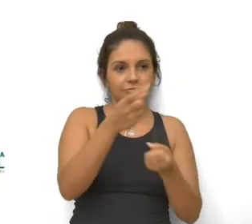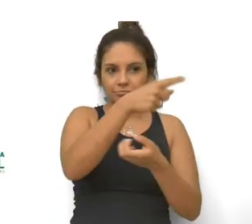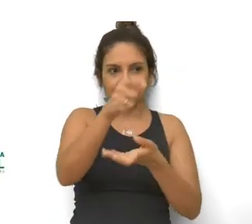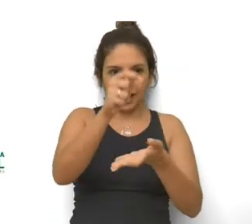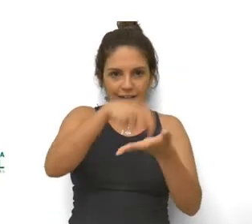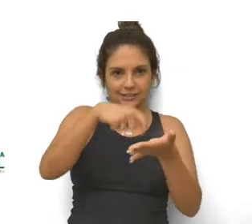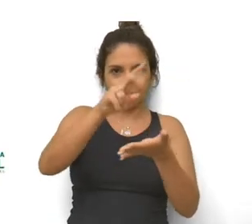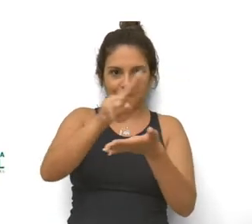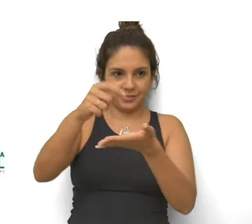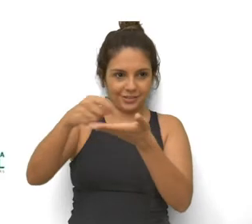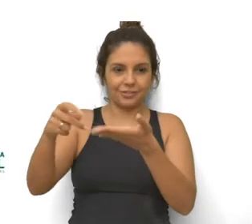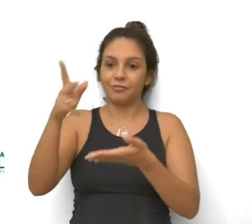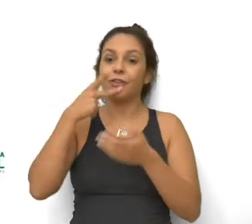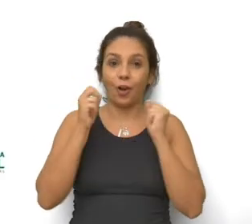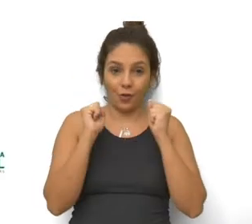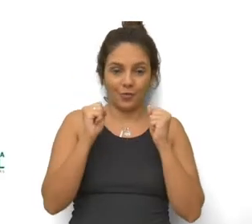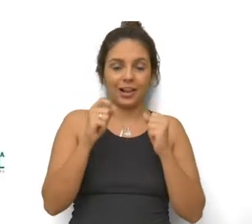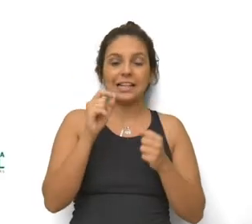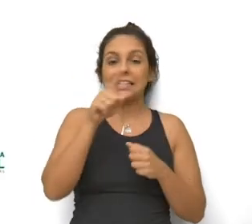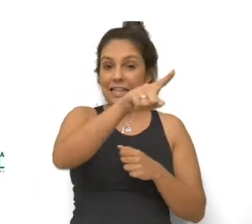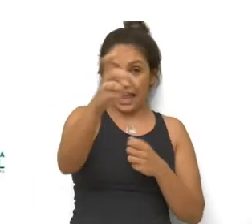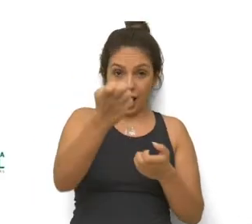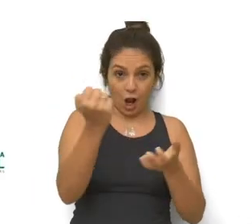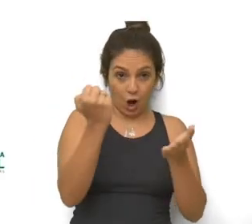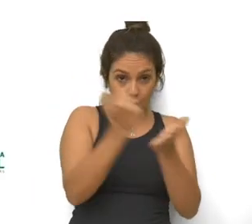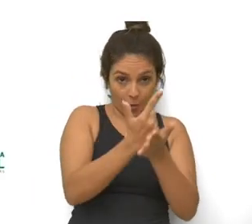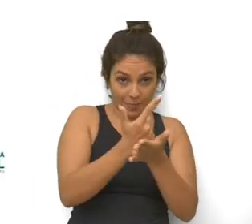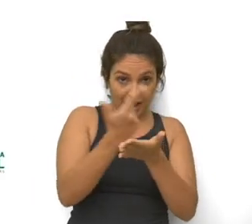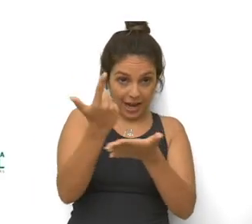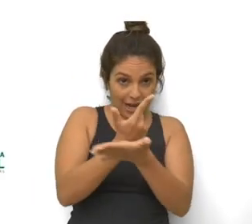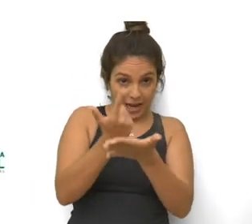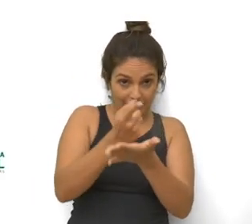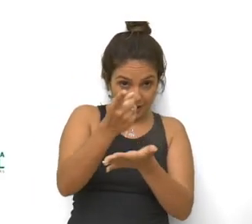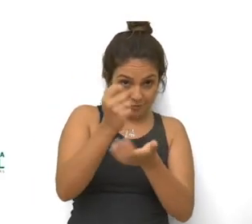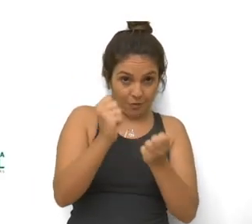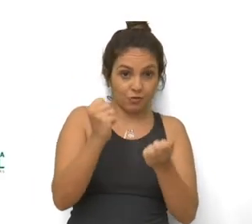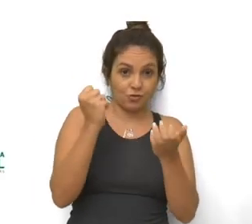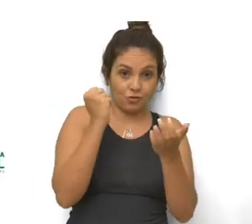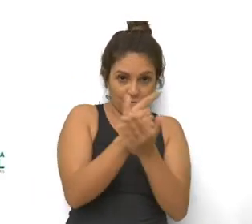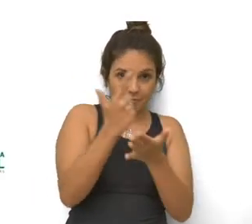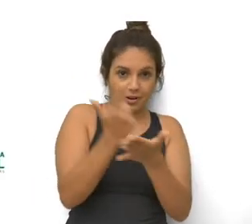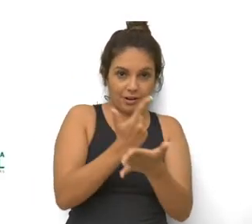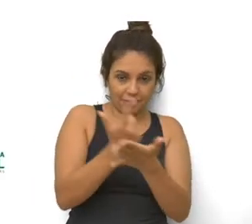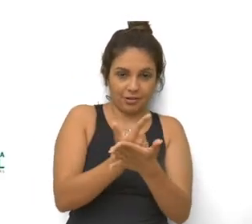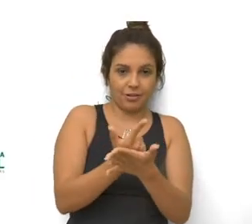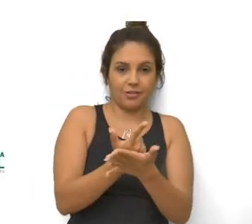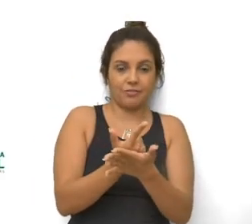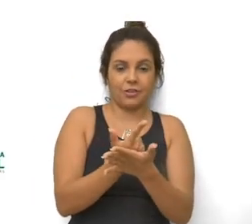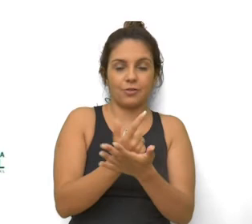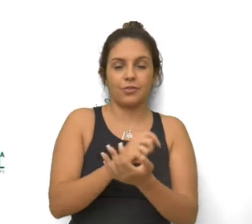quiser comprar o então, livro e ter o autógrafo... Quem quiser pode comprar o livro.